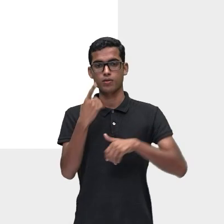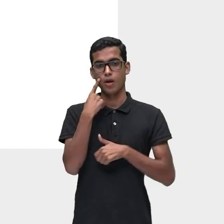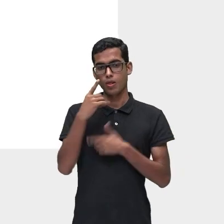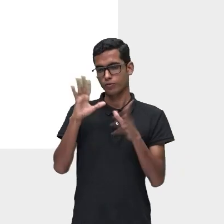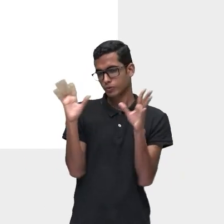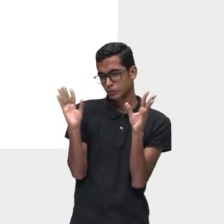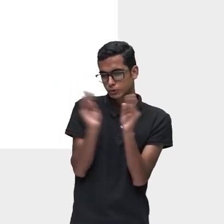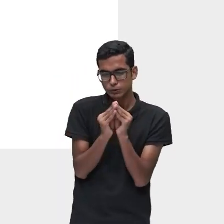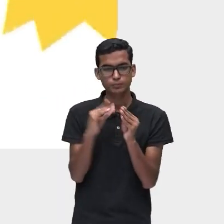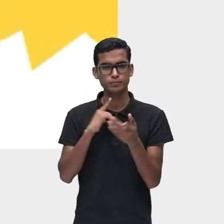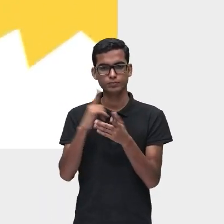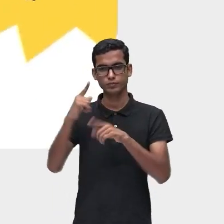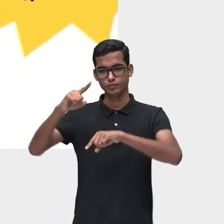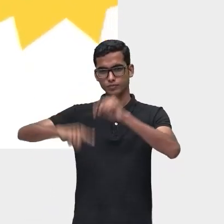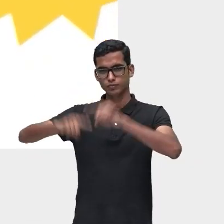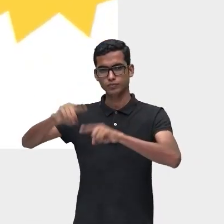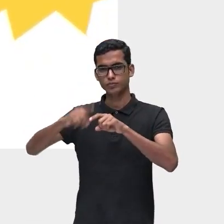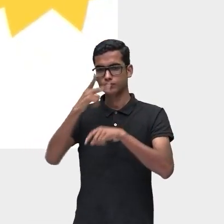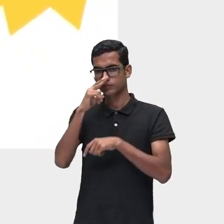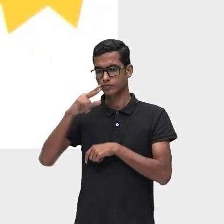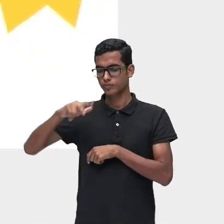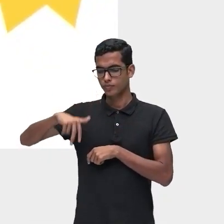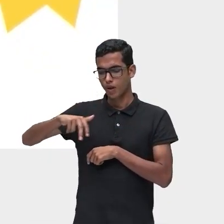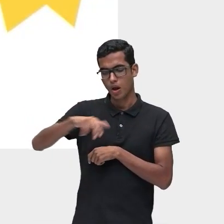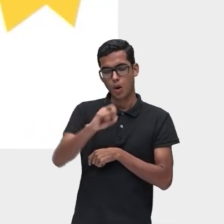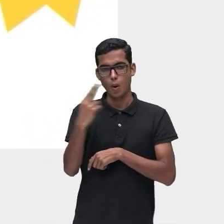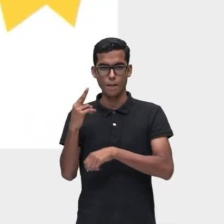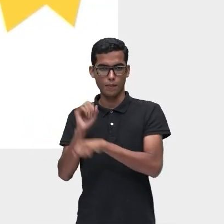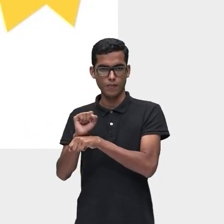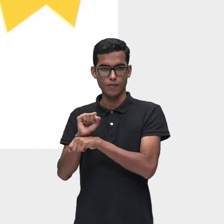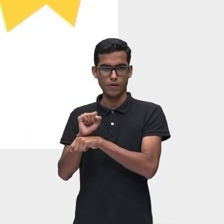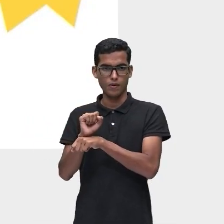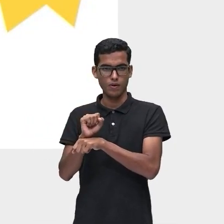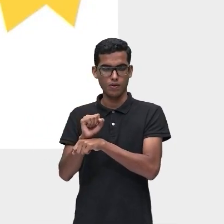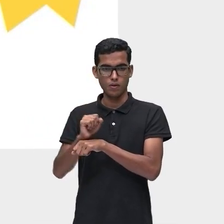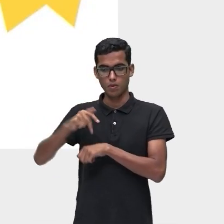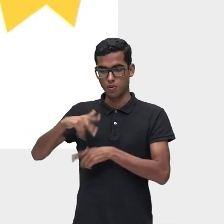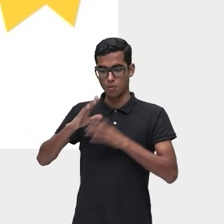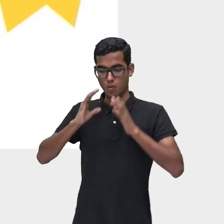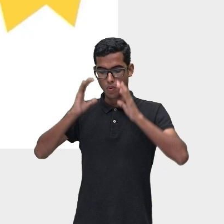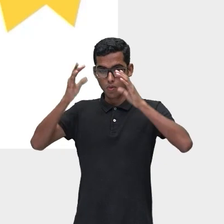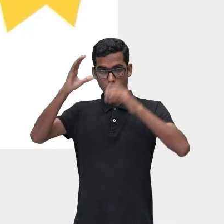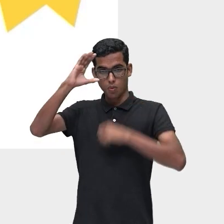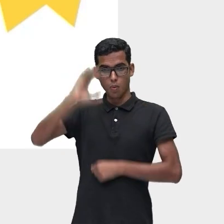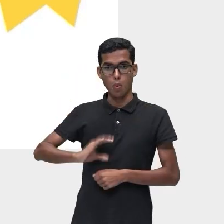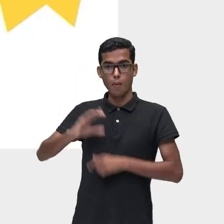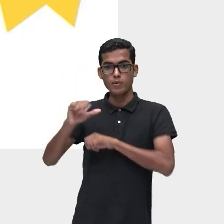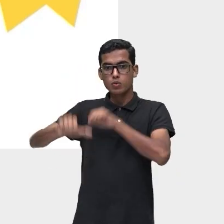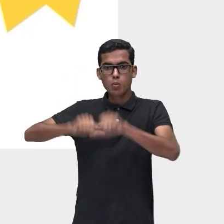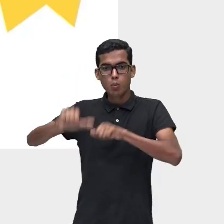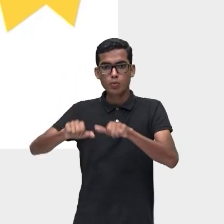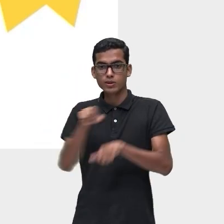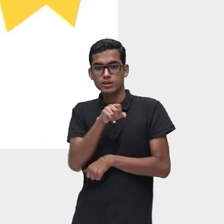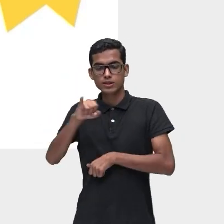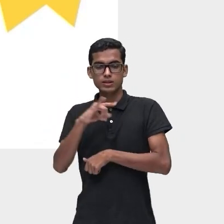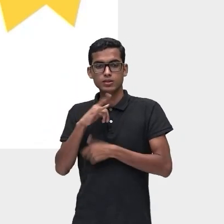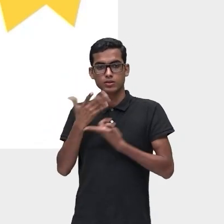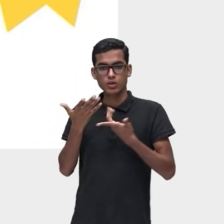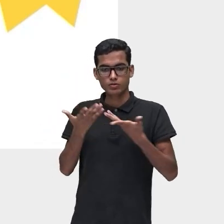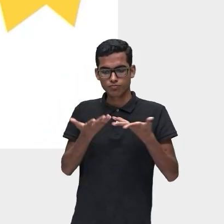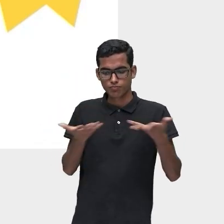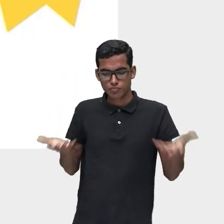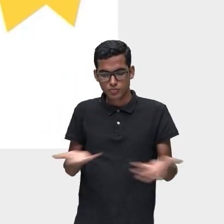pense que se o objeto estivesse andando ou parado. Ele vai mudar seu comportamento se aplicarmos uma força nele. Falando de forma